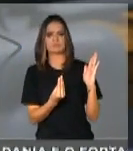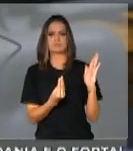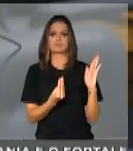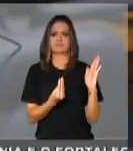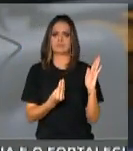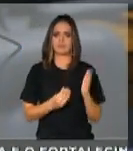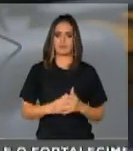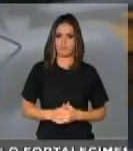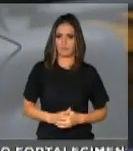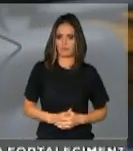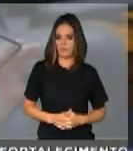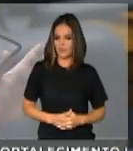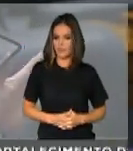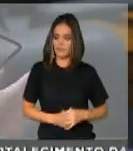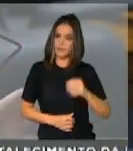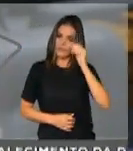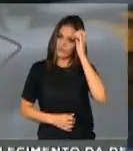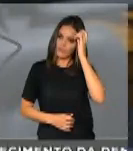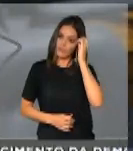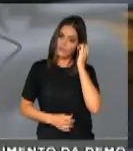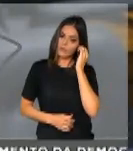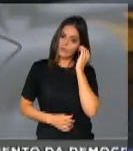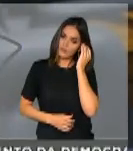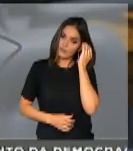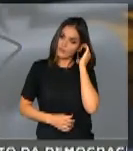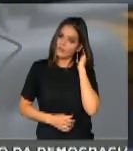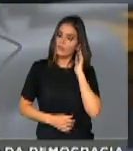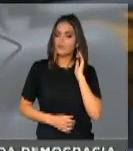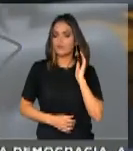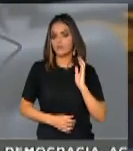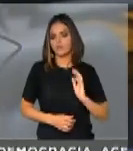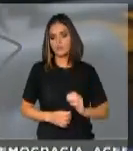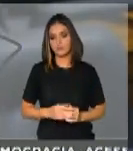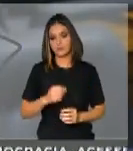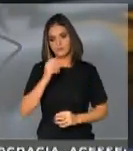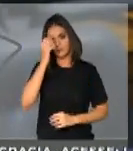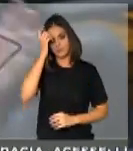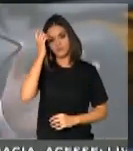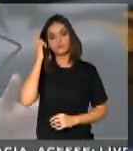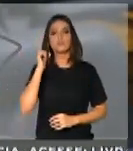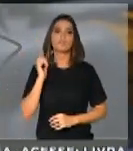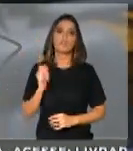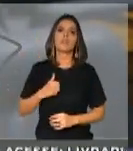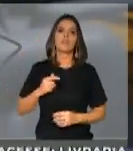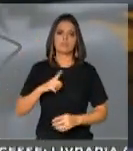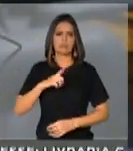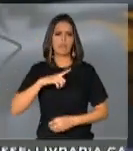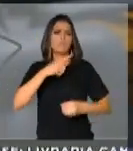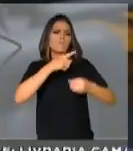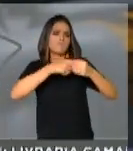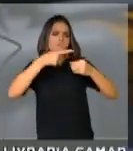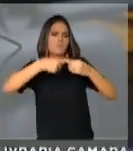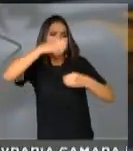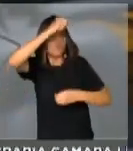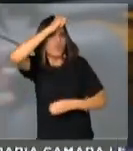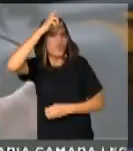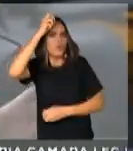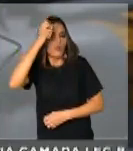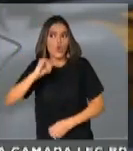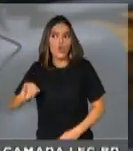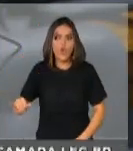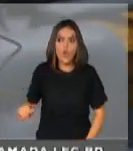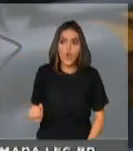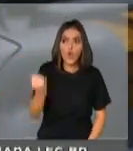Foi. Não resta nenhuma dúvida de que os municípios que dão lucro serão entregues